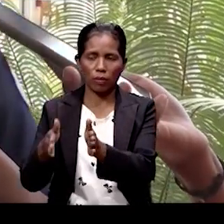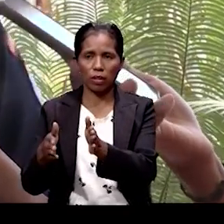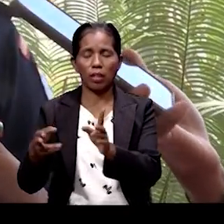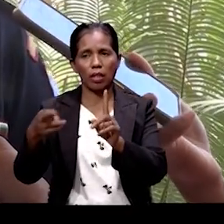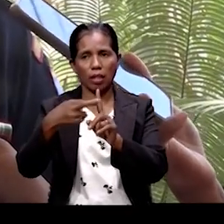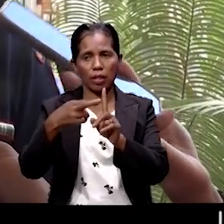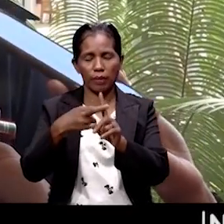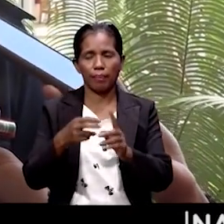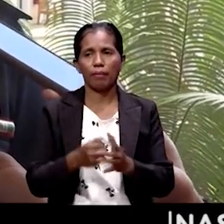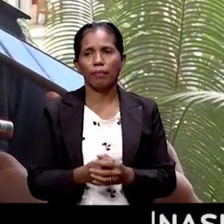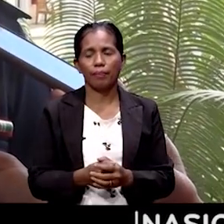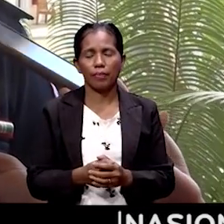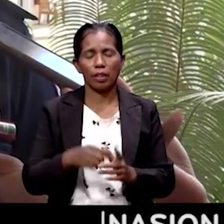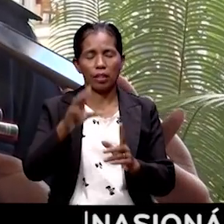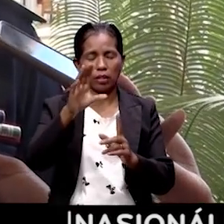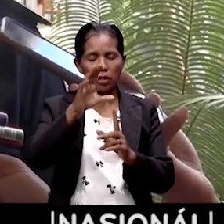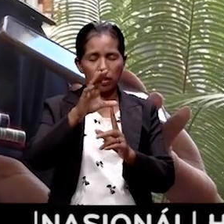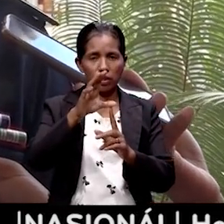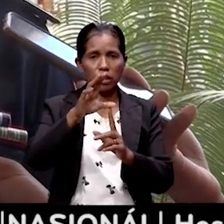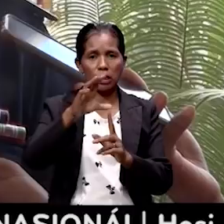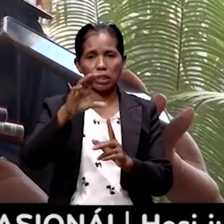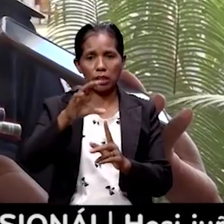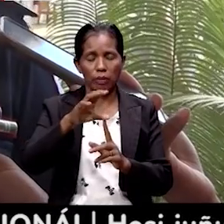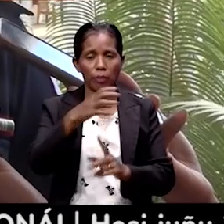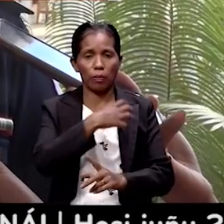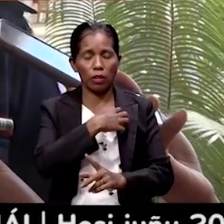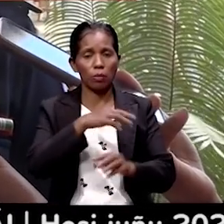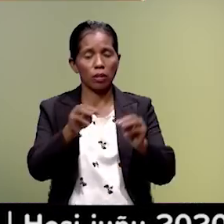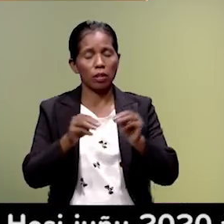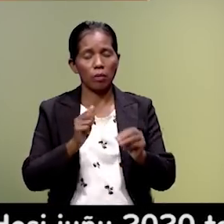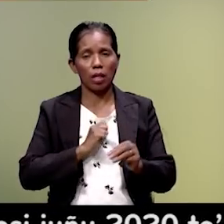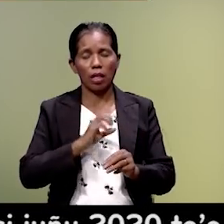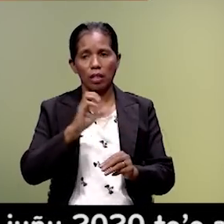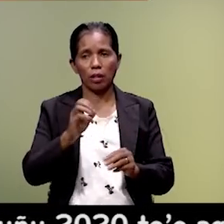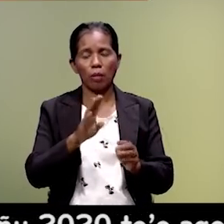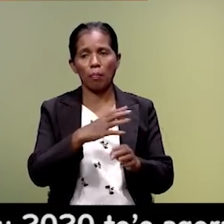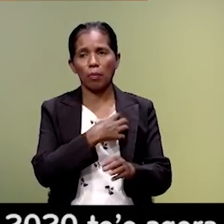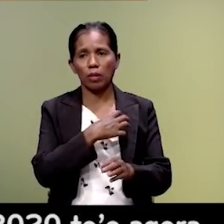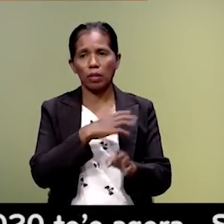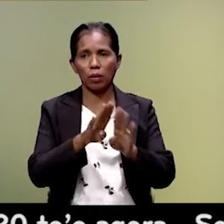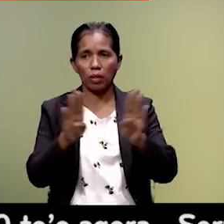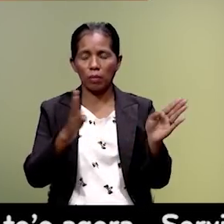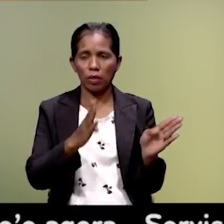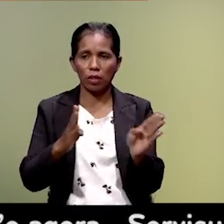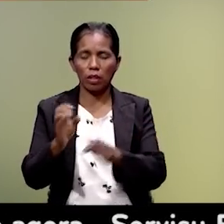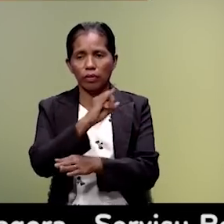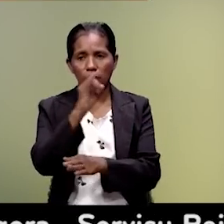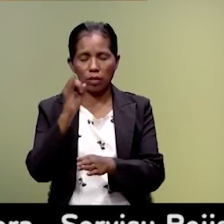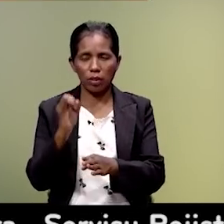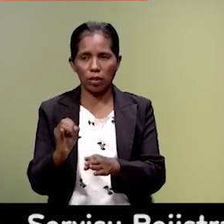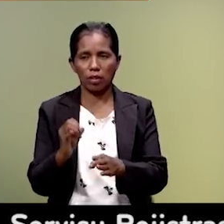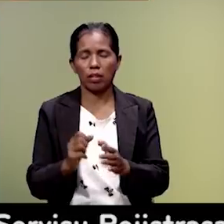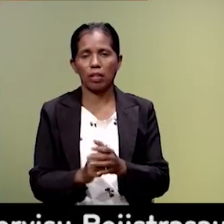Comandante Pentele Município Hainaru, Superintendente Justino Menezes Hateten, polícia loca na processo investigação ba caso acidente de tráfego,